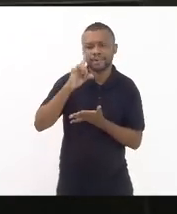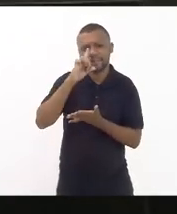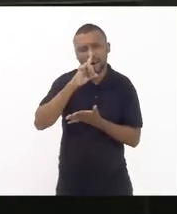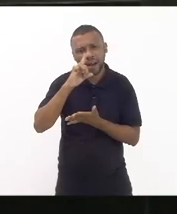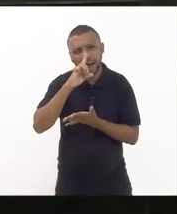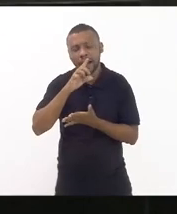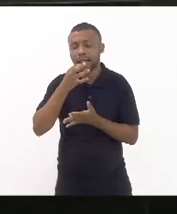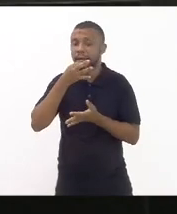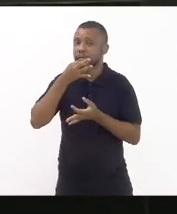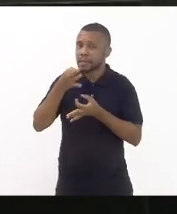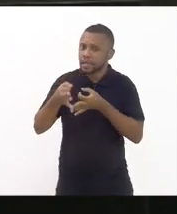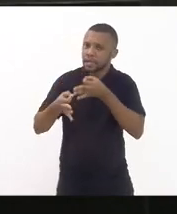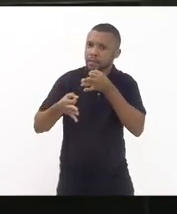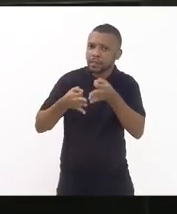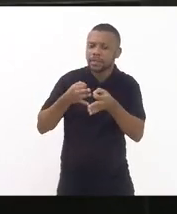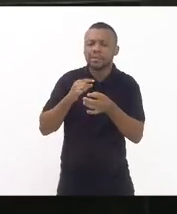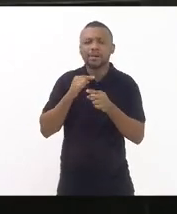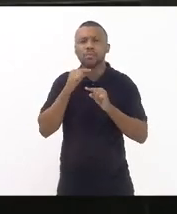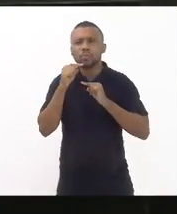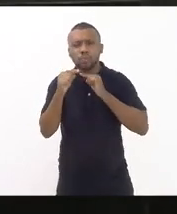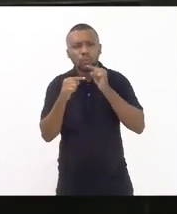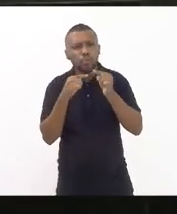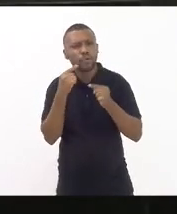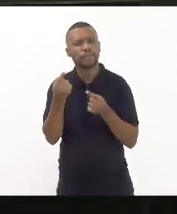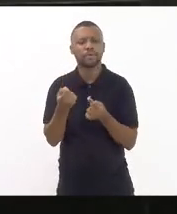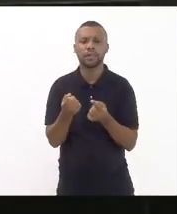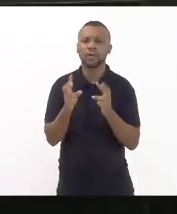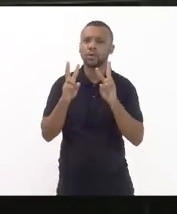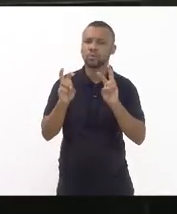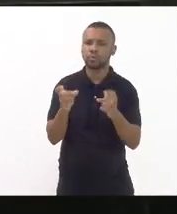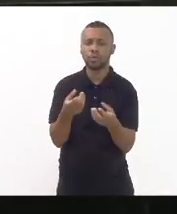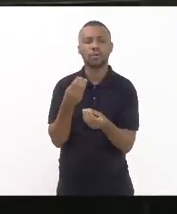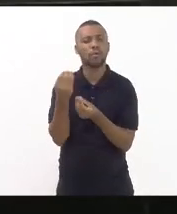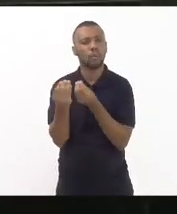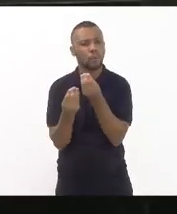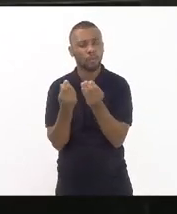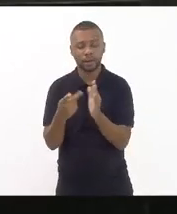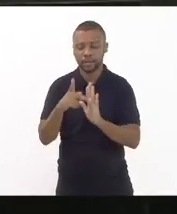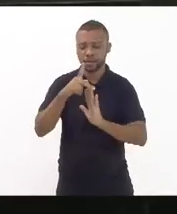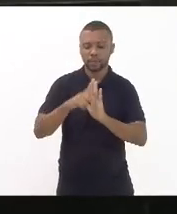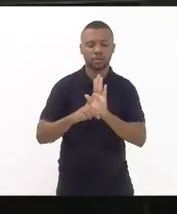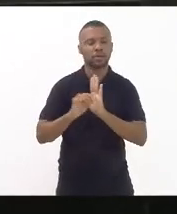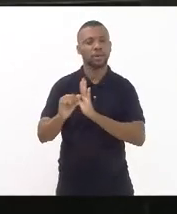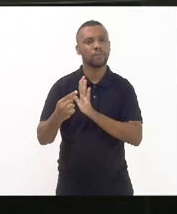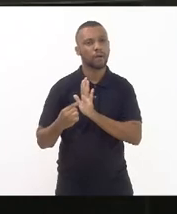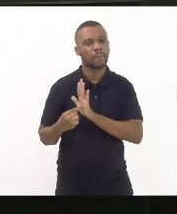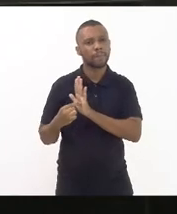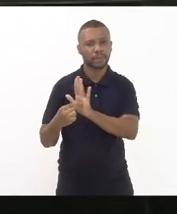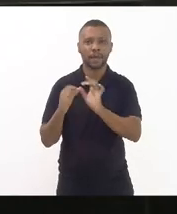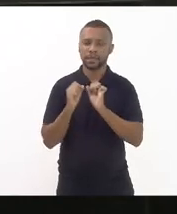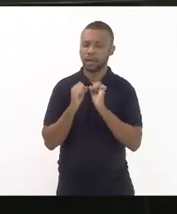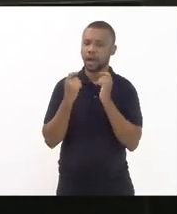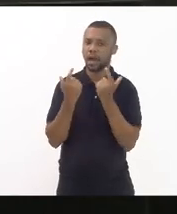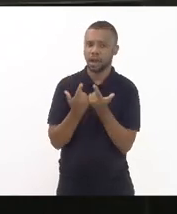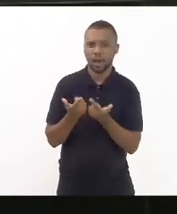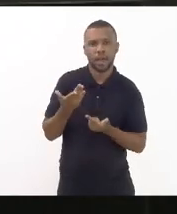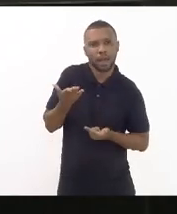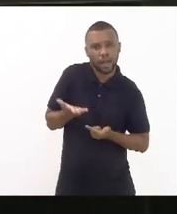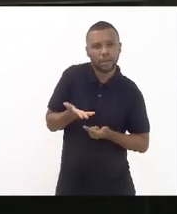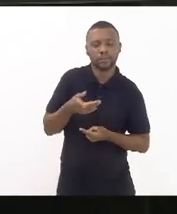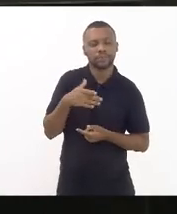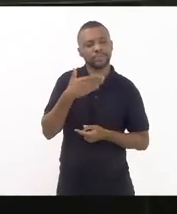há várias críticas e questionamentos sobre a maneira com que esse projeto foi apresentado a essa casa. O